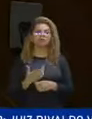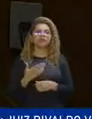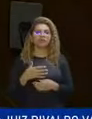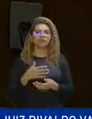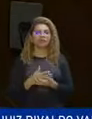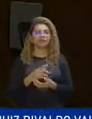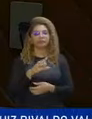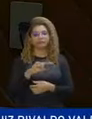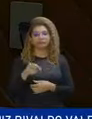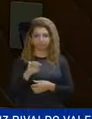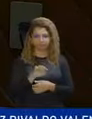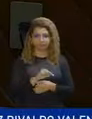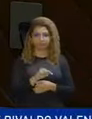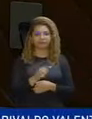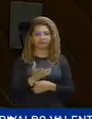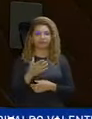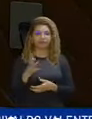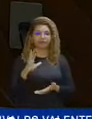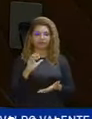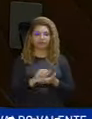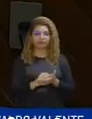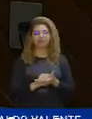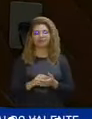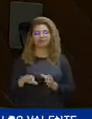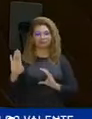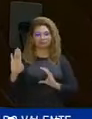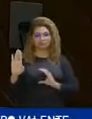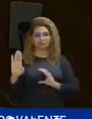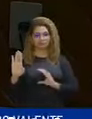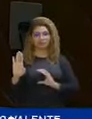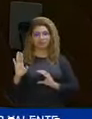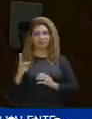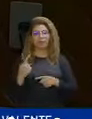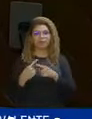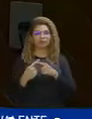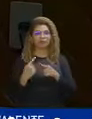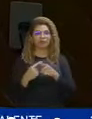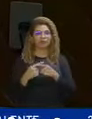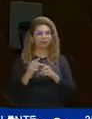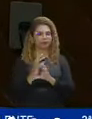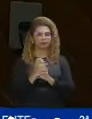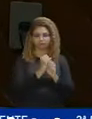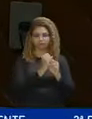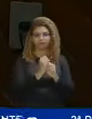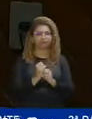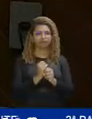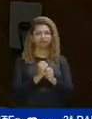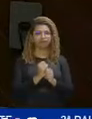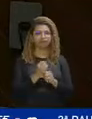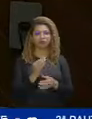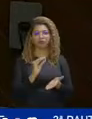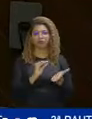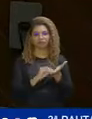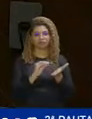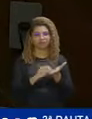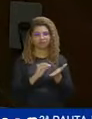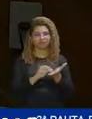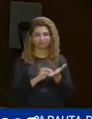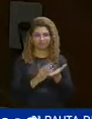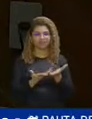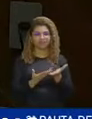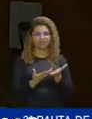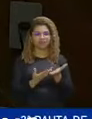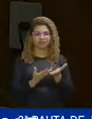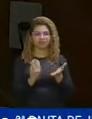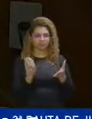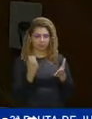indeferiu o registro de candidatura sob o fundamento de ausência de quitação eleitoral em decorrência de anotação de irregularidade na